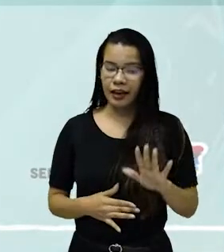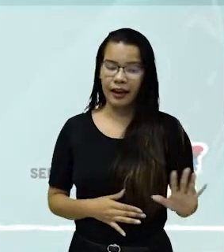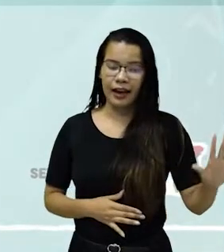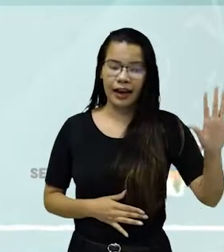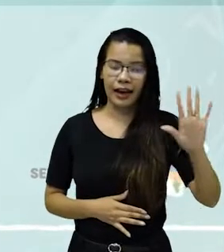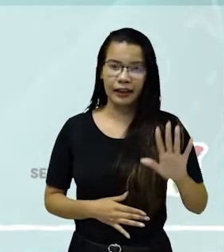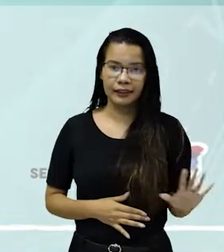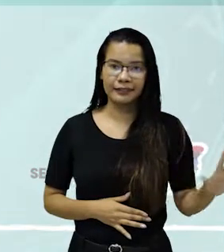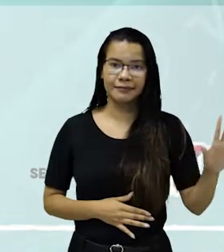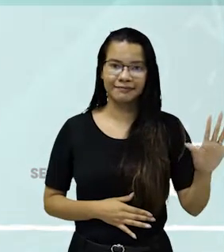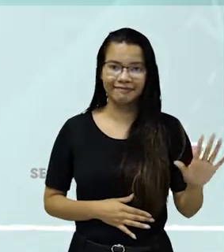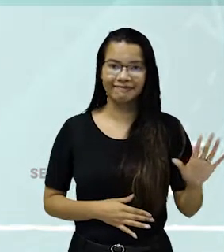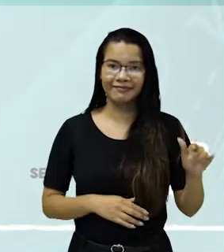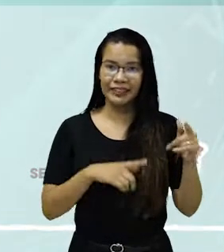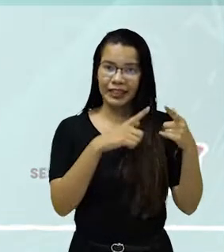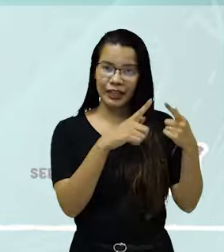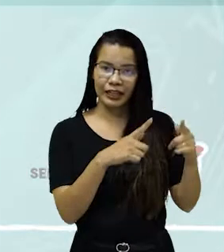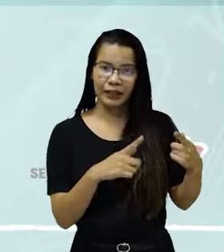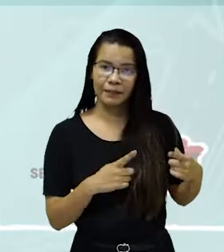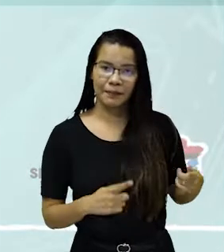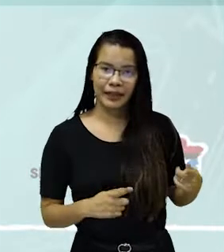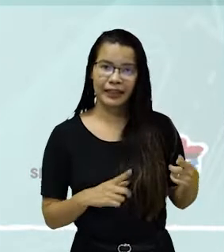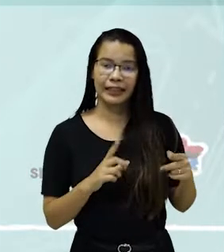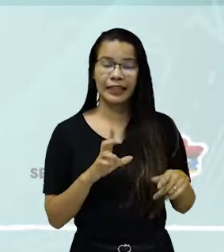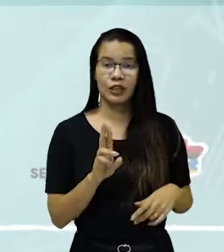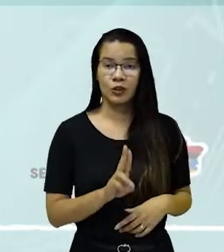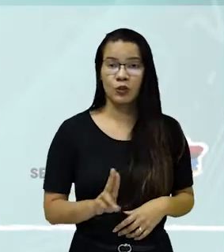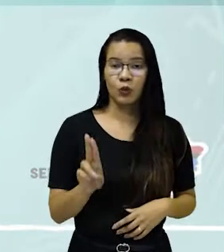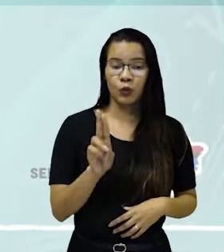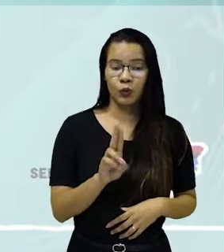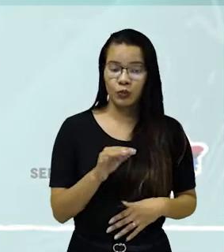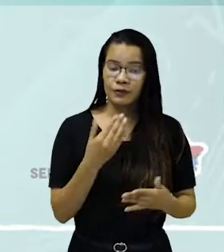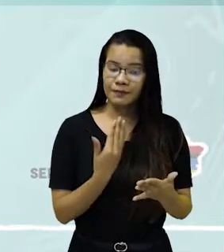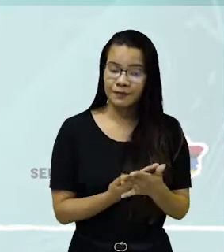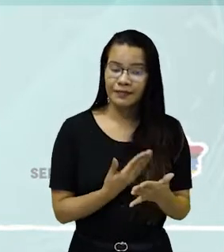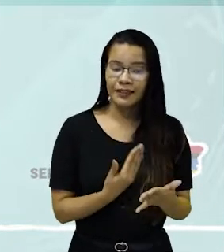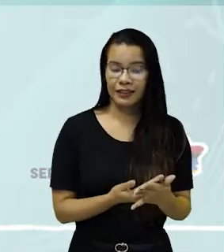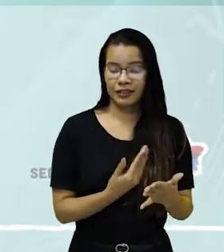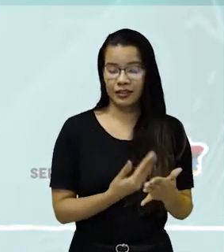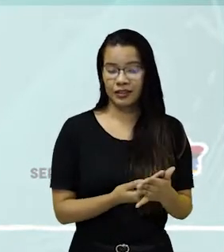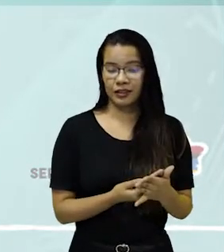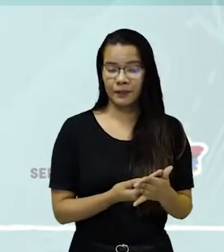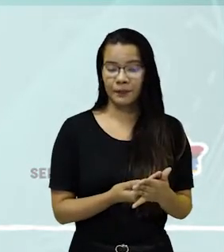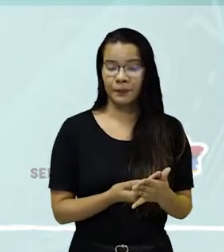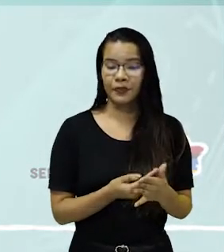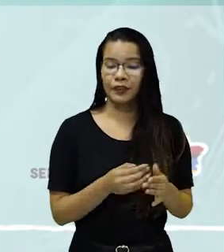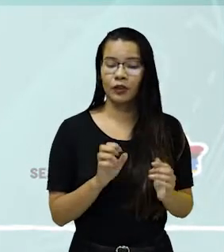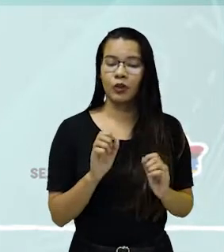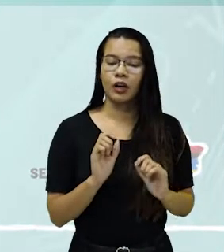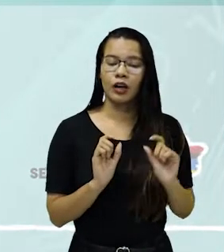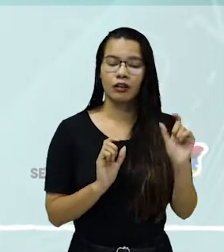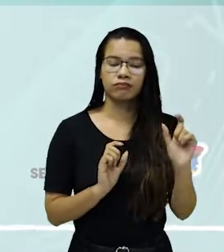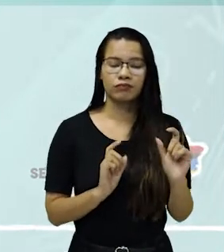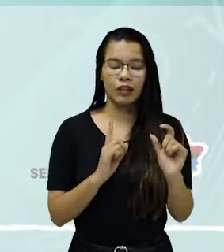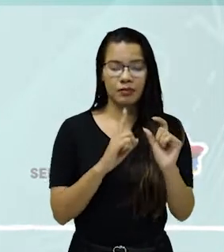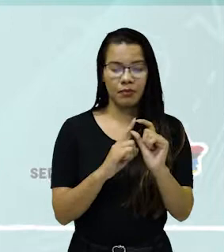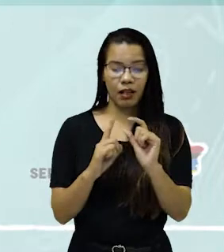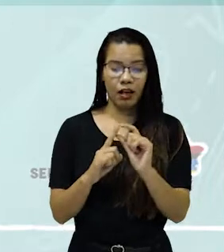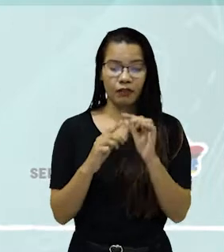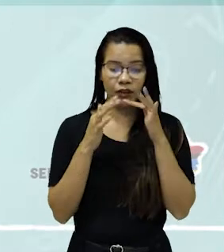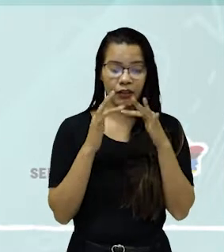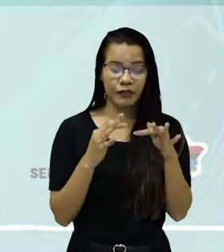que se ocupa, acompanha aí, do estudo da disposição das palavras na frase e das frases